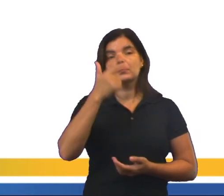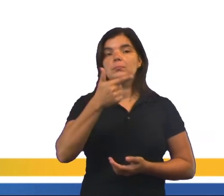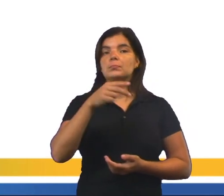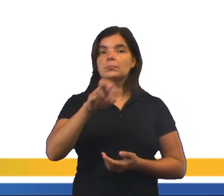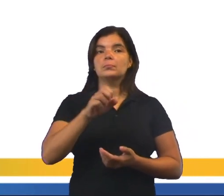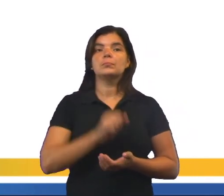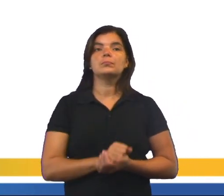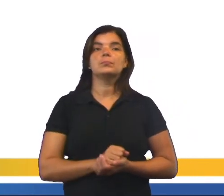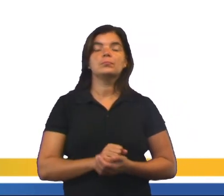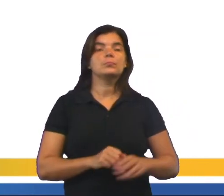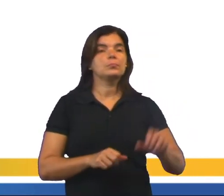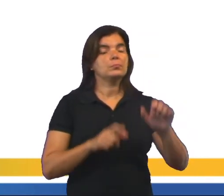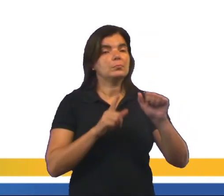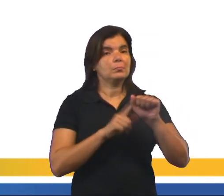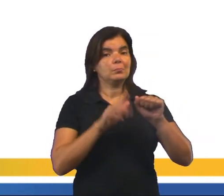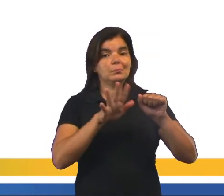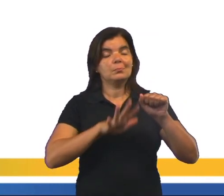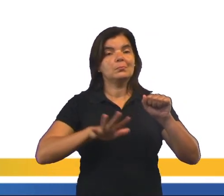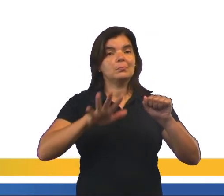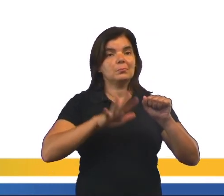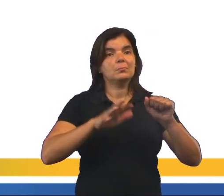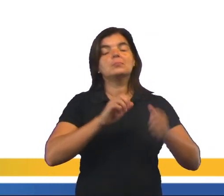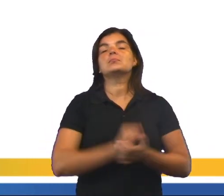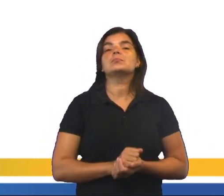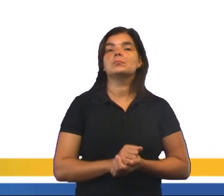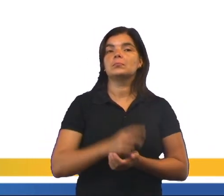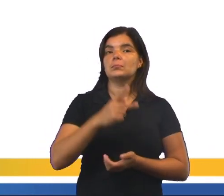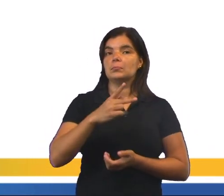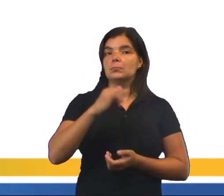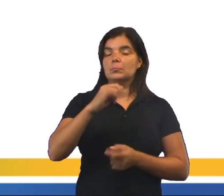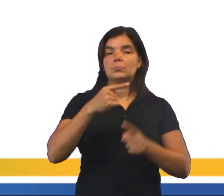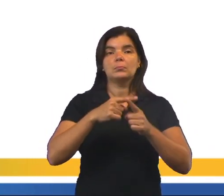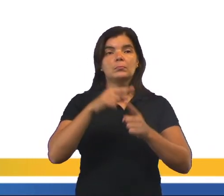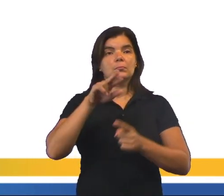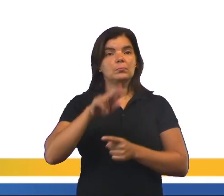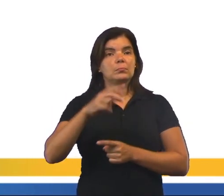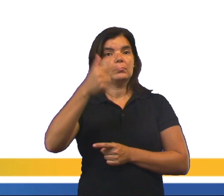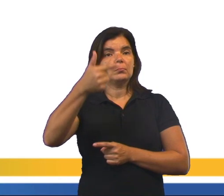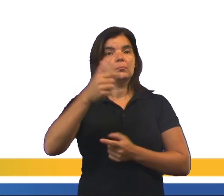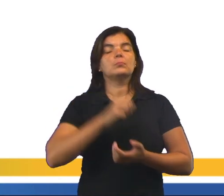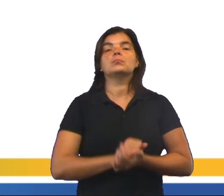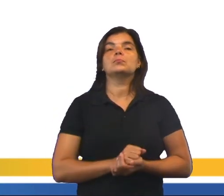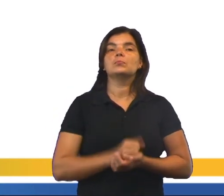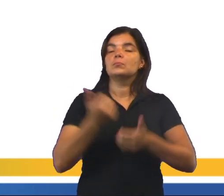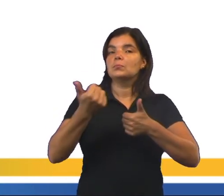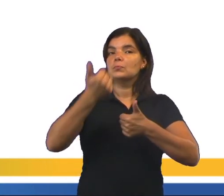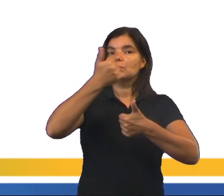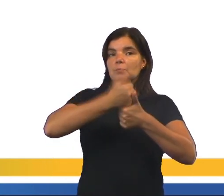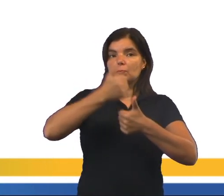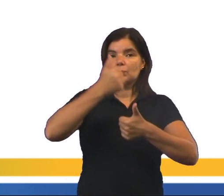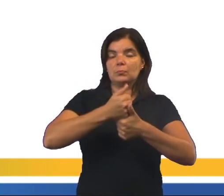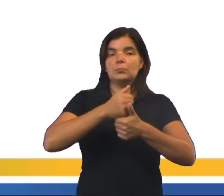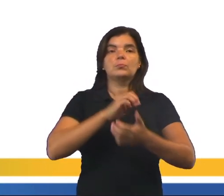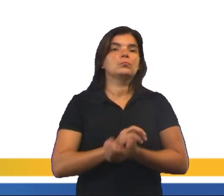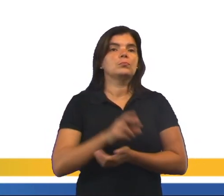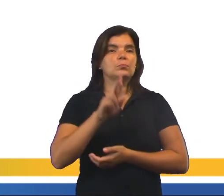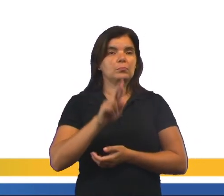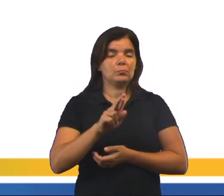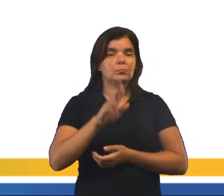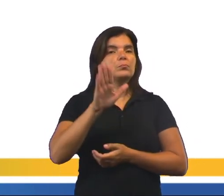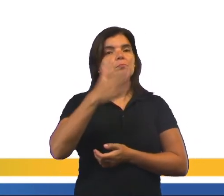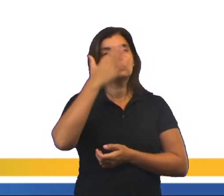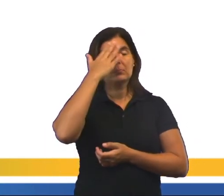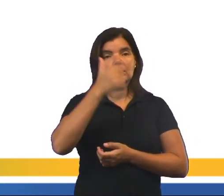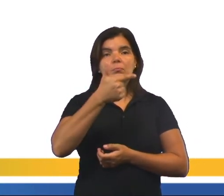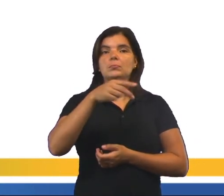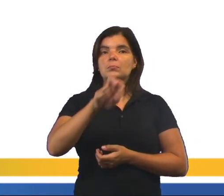25. Então, eu quero saber a área, pessoal. Então, π vezes R ao quadrado. Quando eu substituir o raio, que eu já sei que é